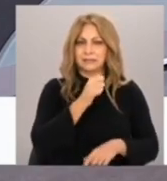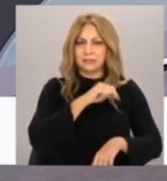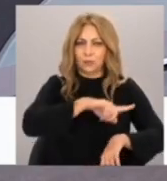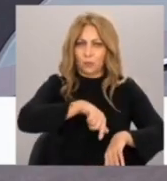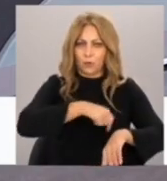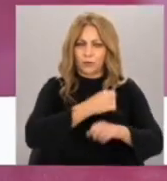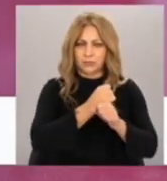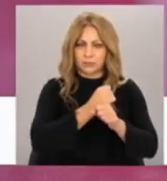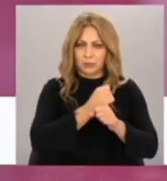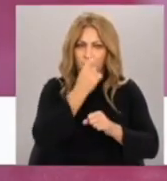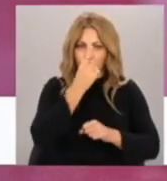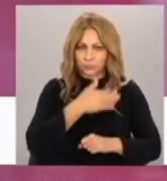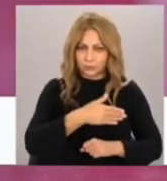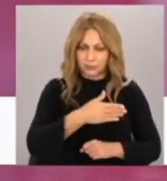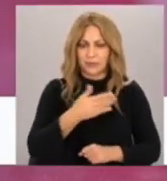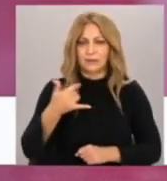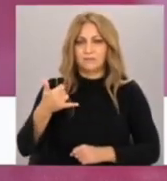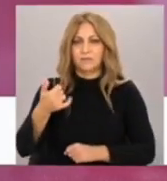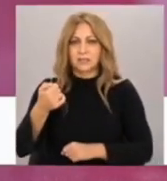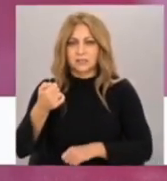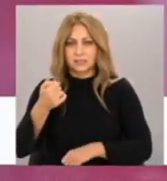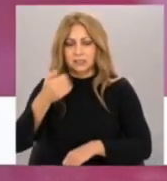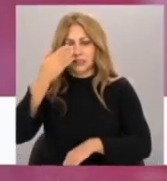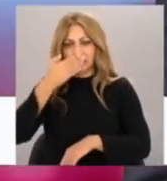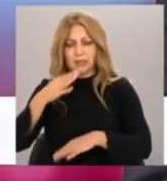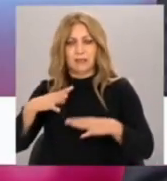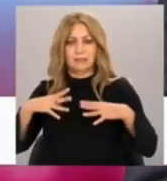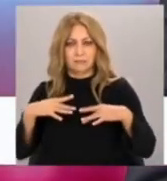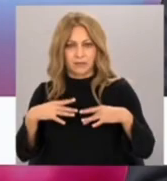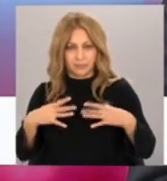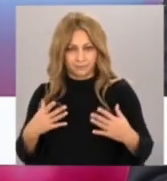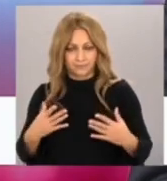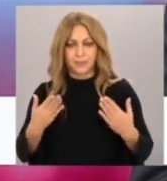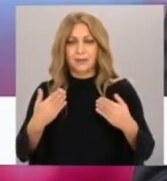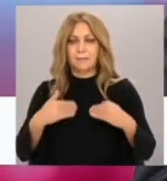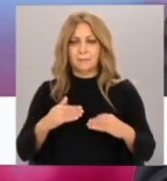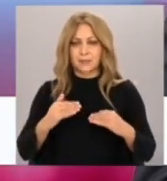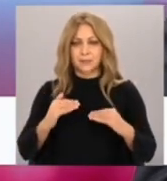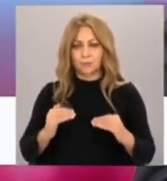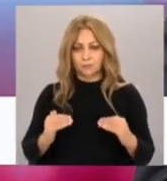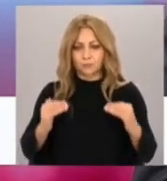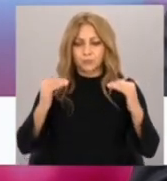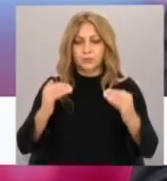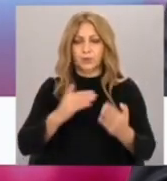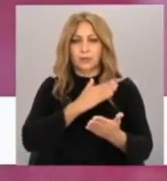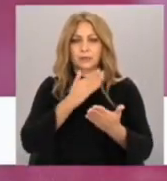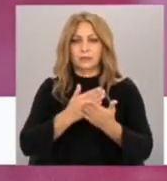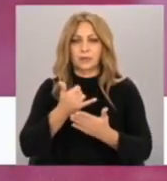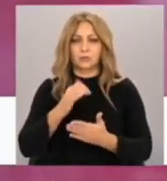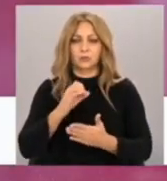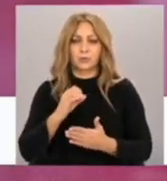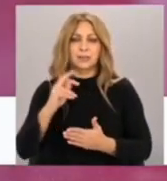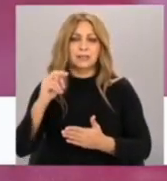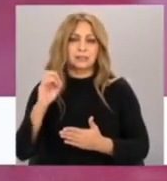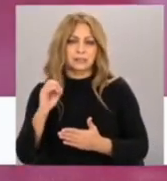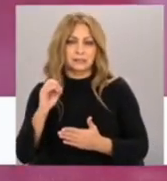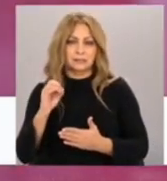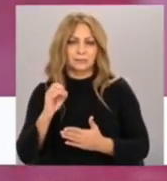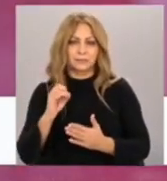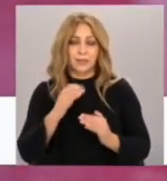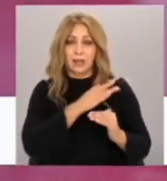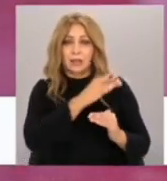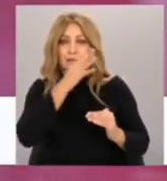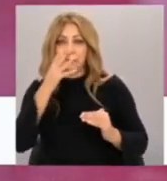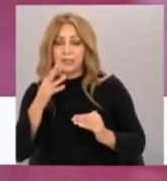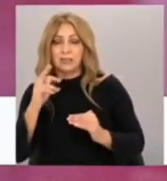semanais de trabalho e 25 de férias mas com a profissão até 2030 passaria a ser 30 o